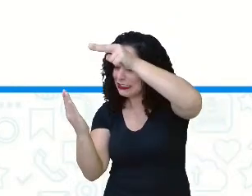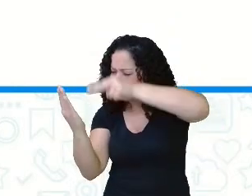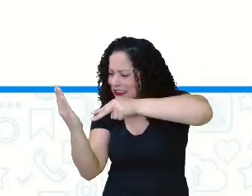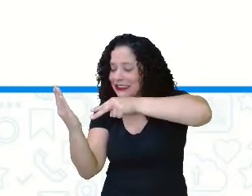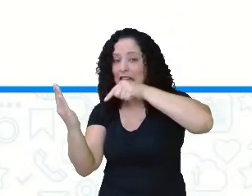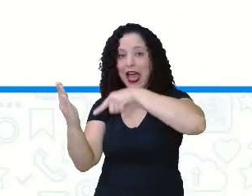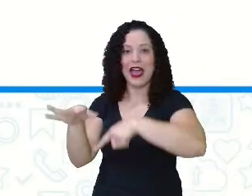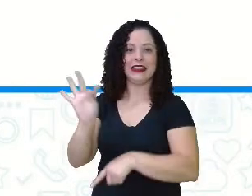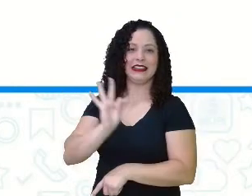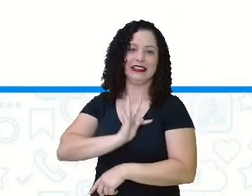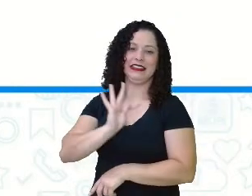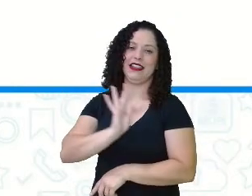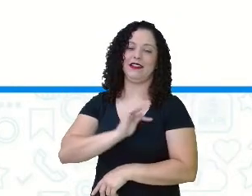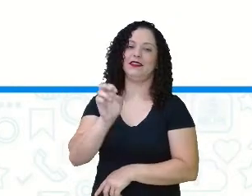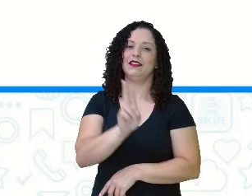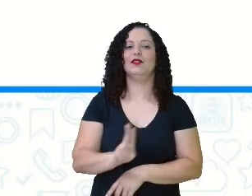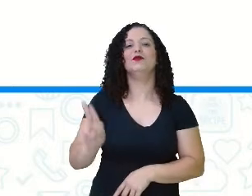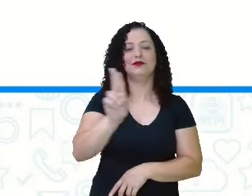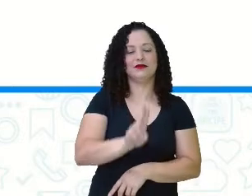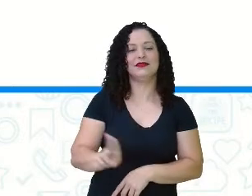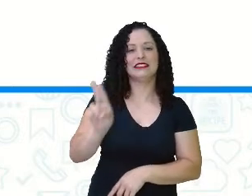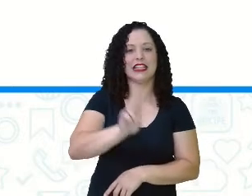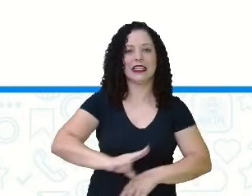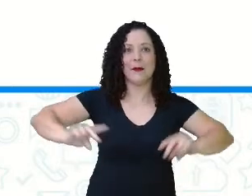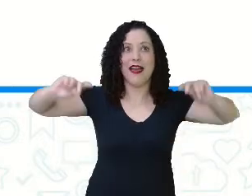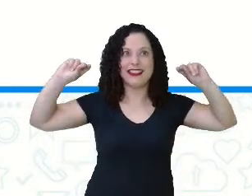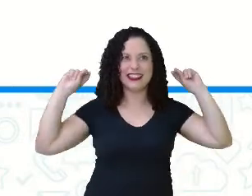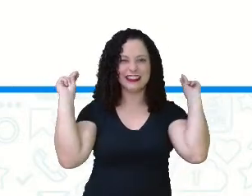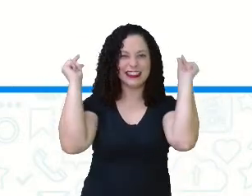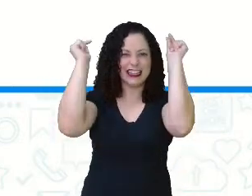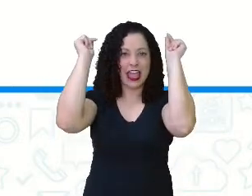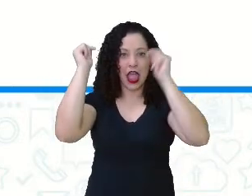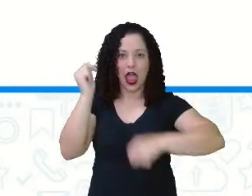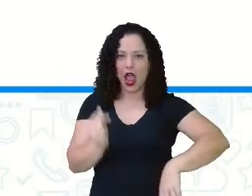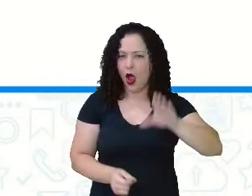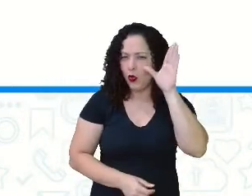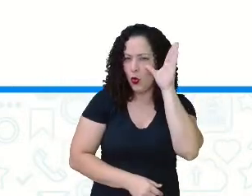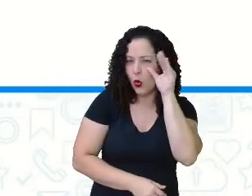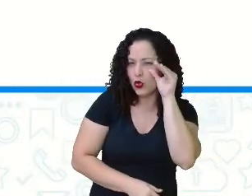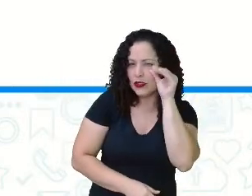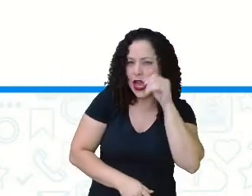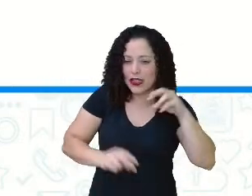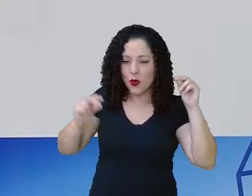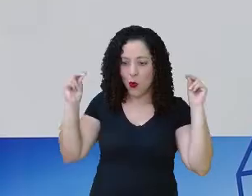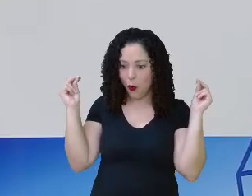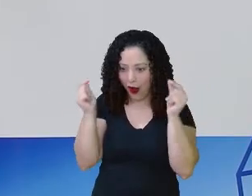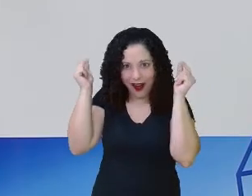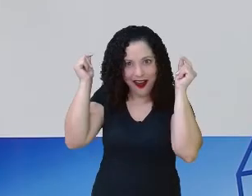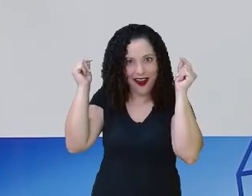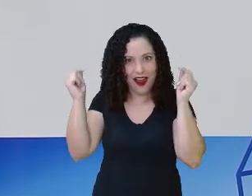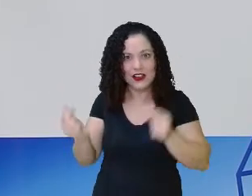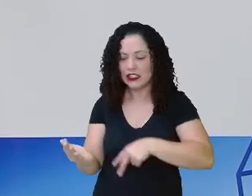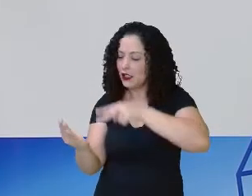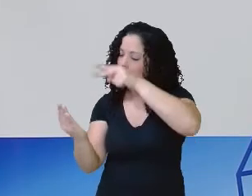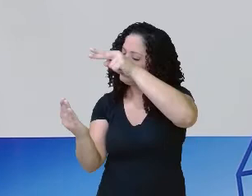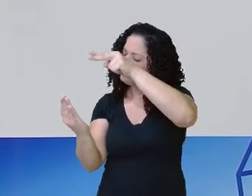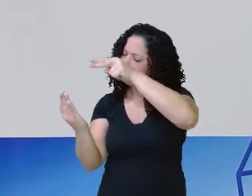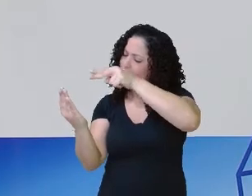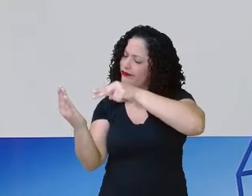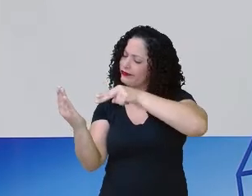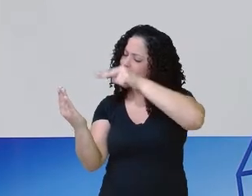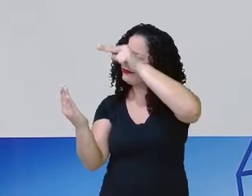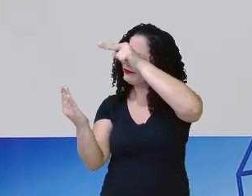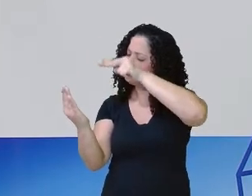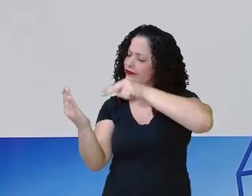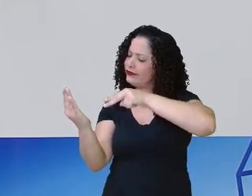uma técnica muito utilizada para despertar a curiosidade do leitor. Sabe aquele momento que você está lendo, ou quem